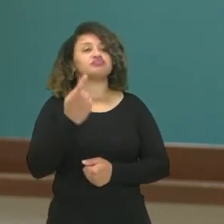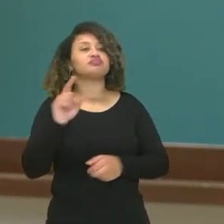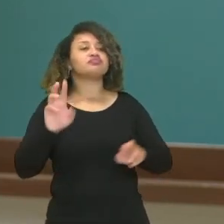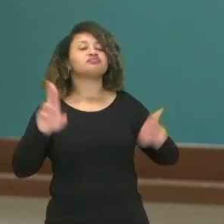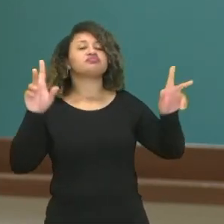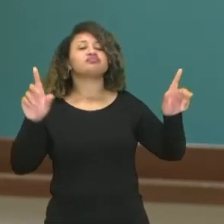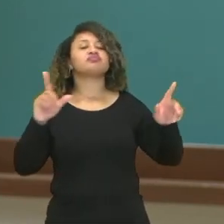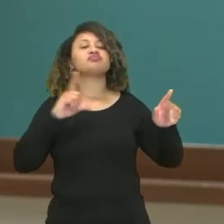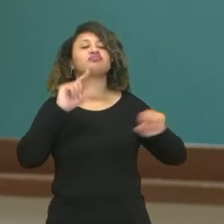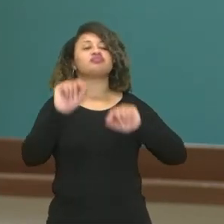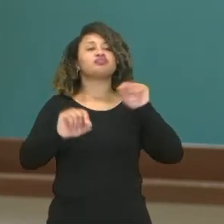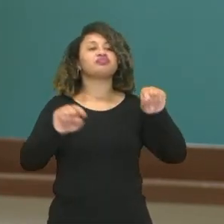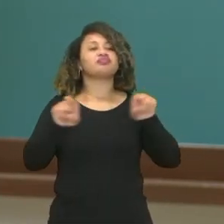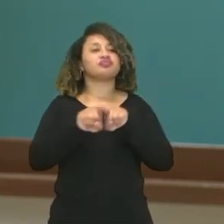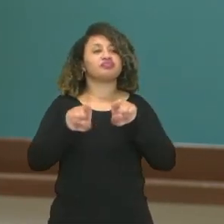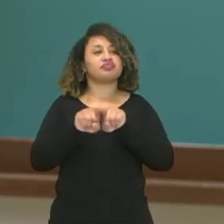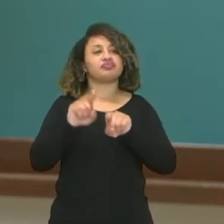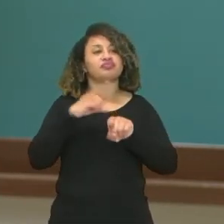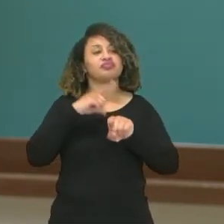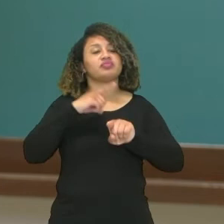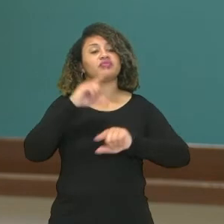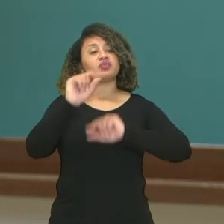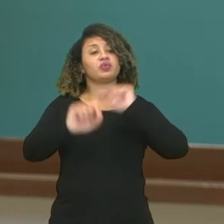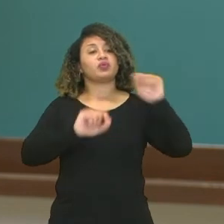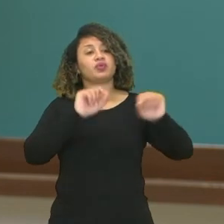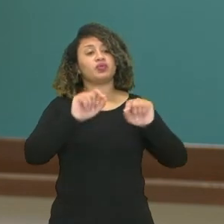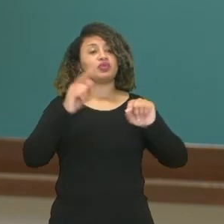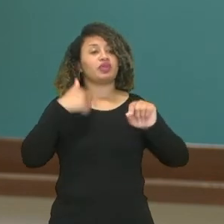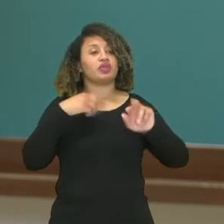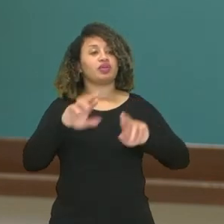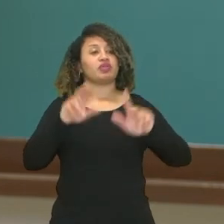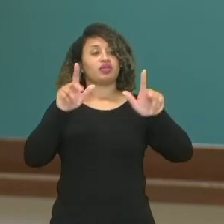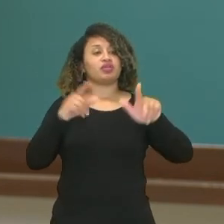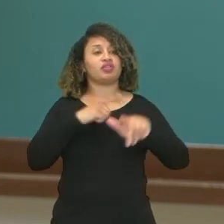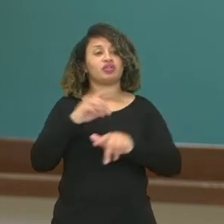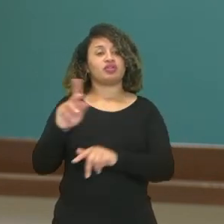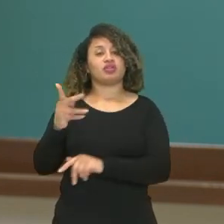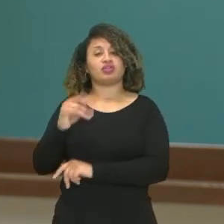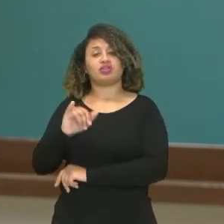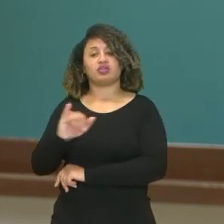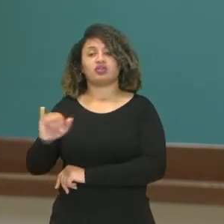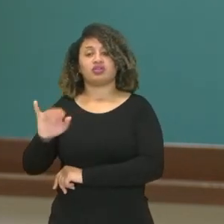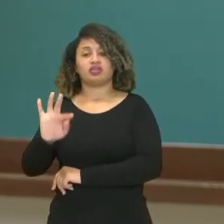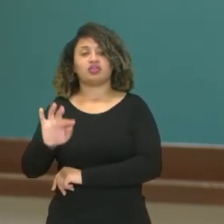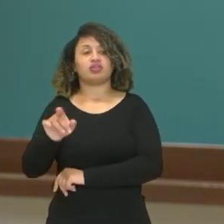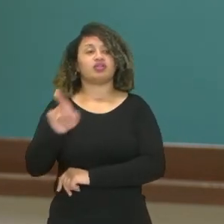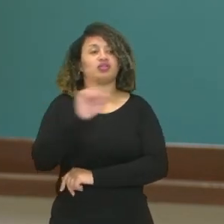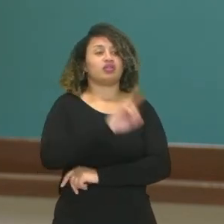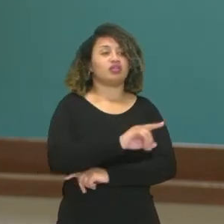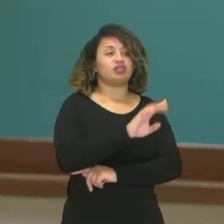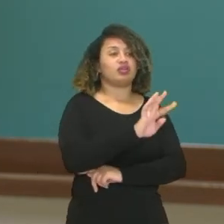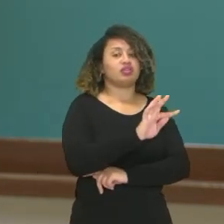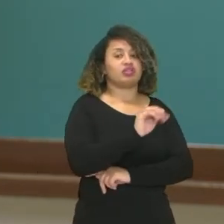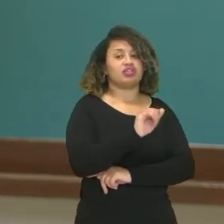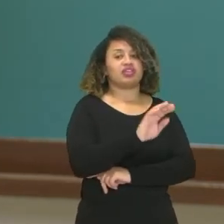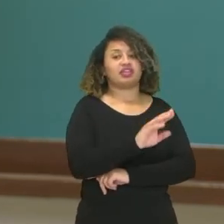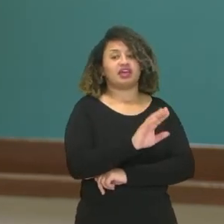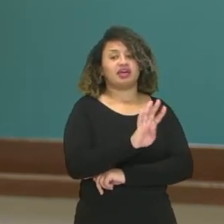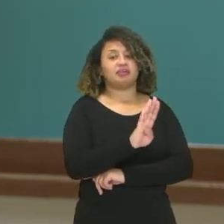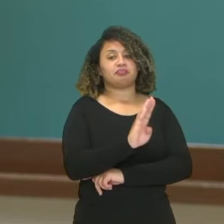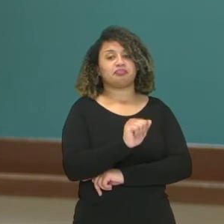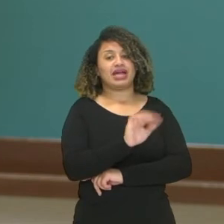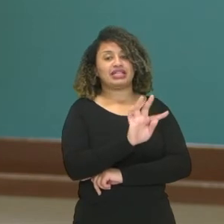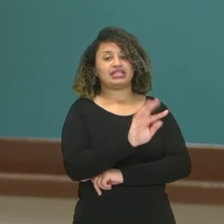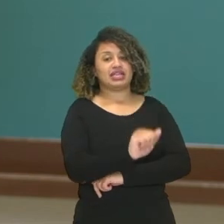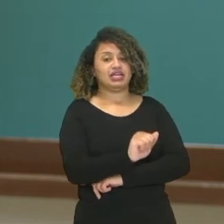que a gente escuta muito, né, é essa diferença entre o HIIT e o famoso Tabata. Tá?